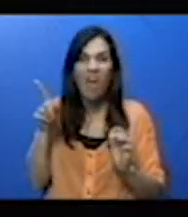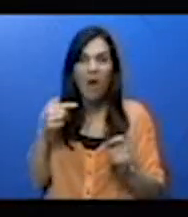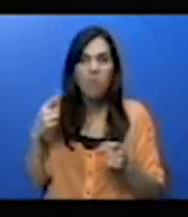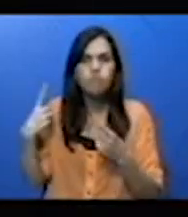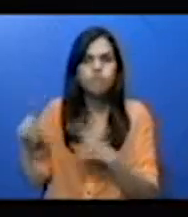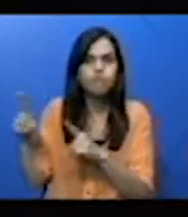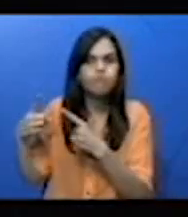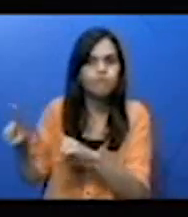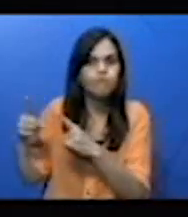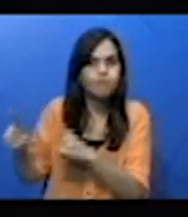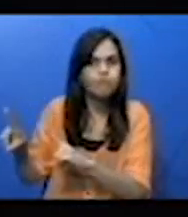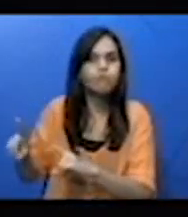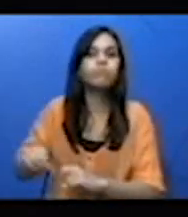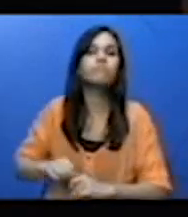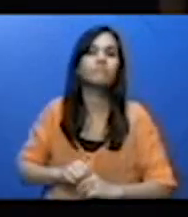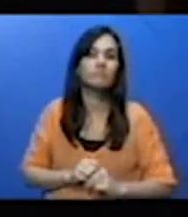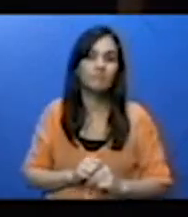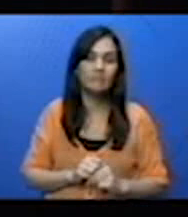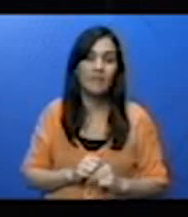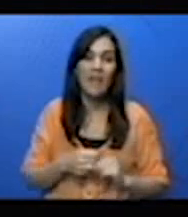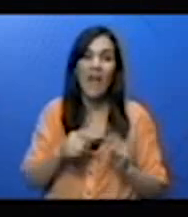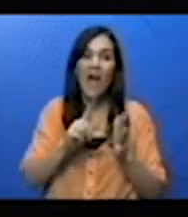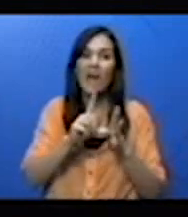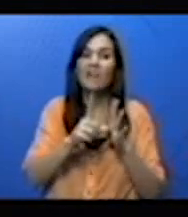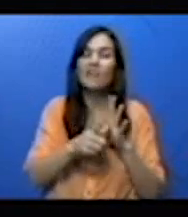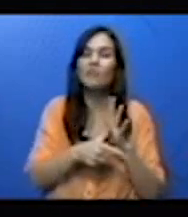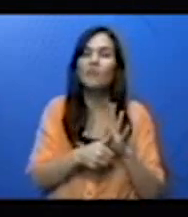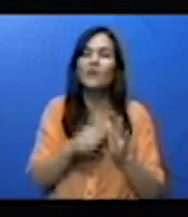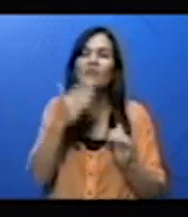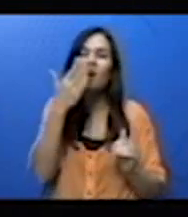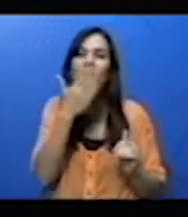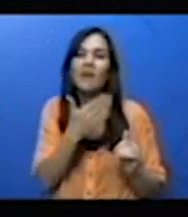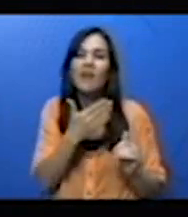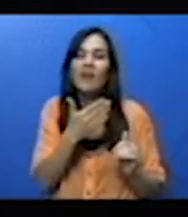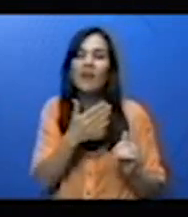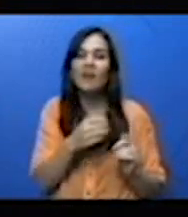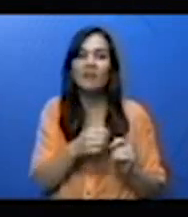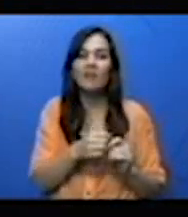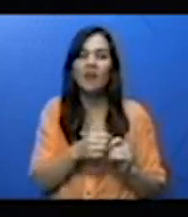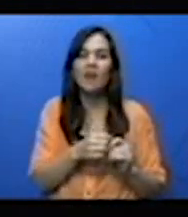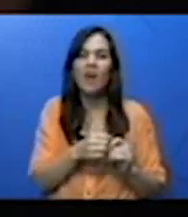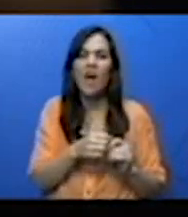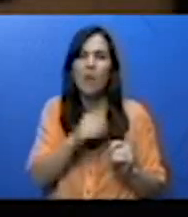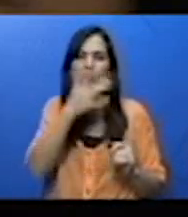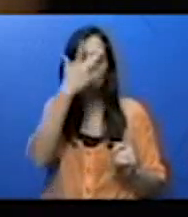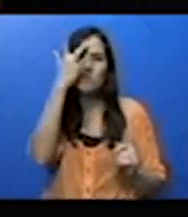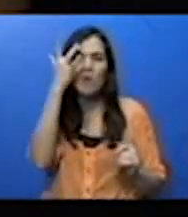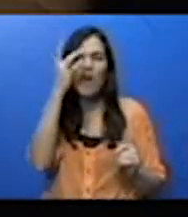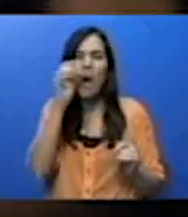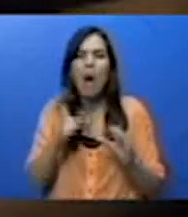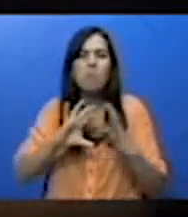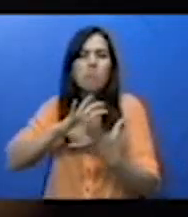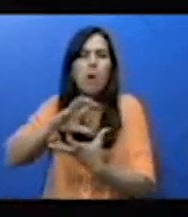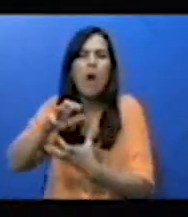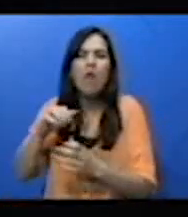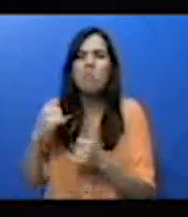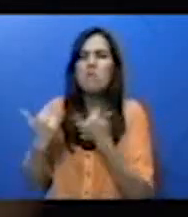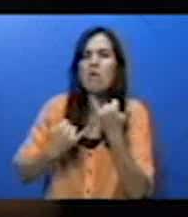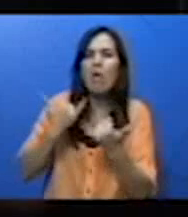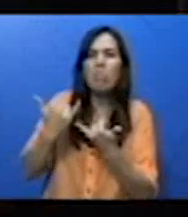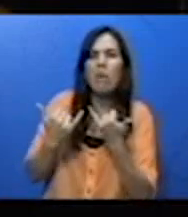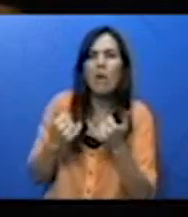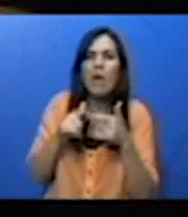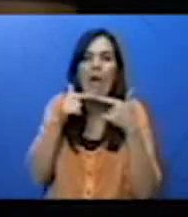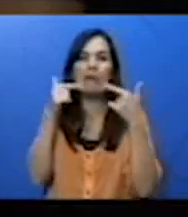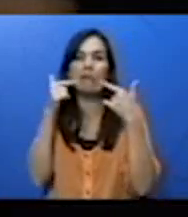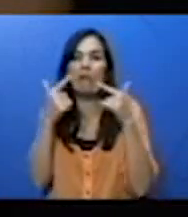Provocante, né? Depois, lá mais adiante, vai aparecer o zombeteira, que é brincalhona, gozadeira, gosta de fazer